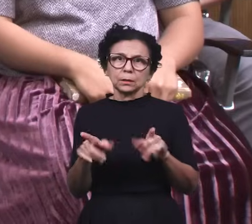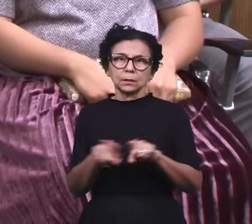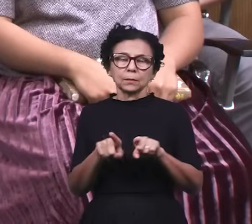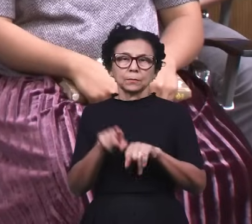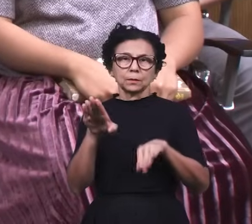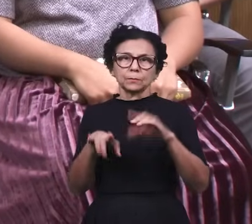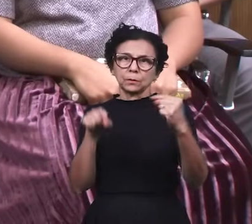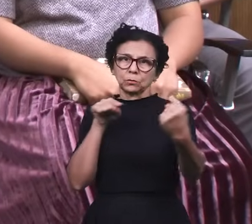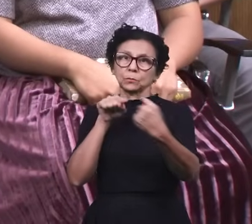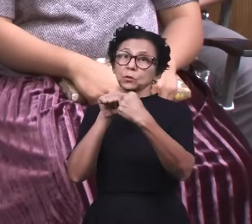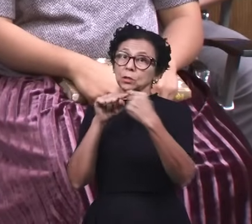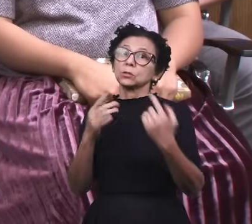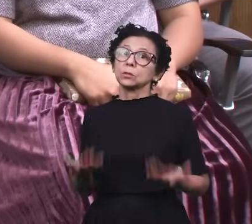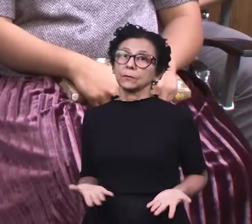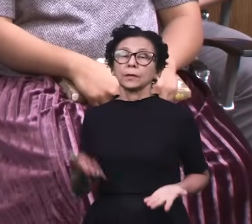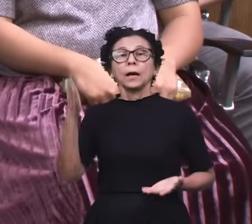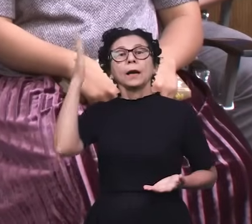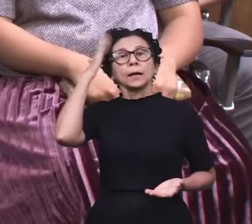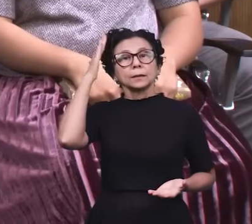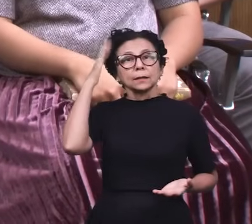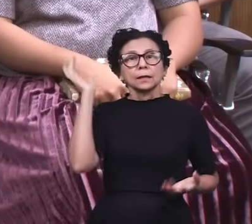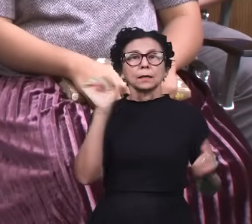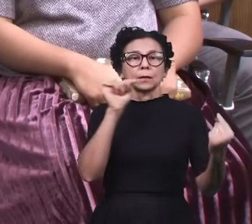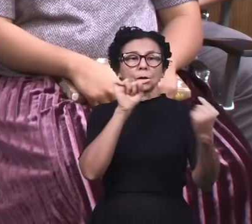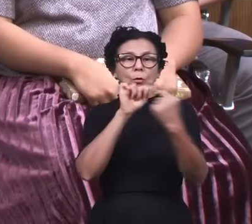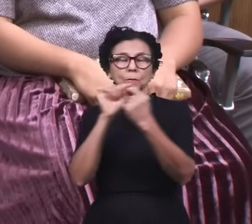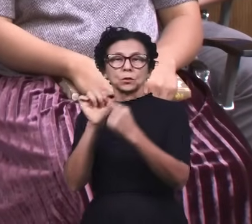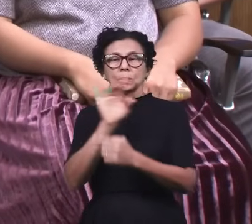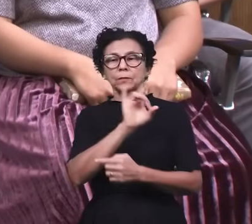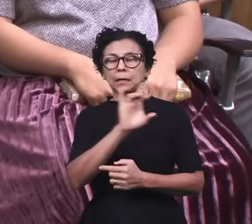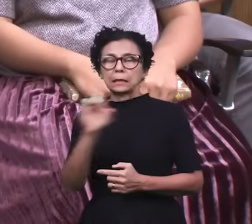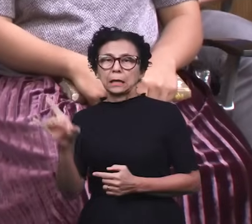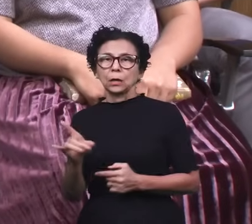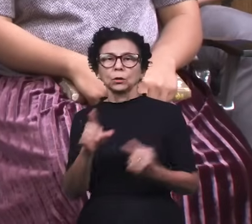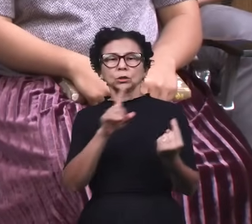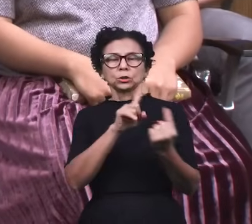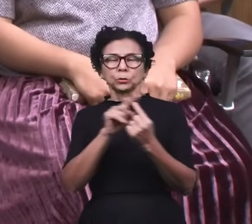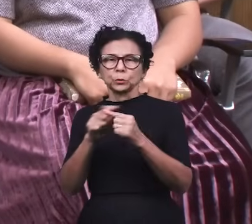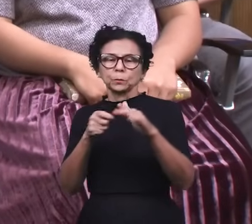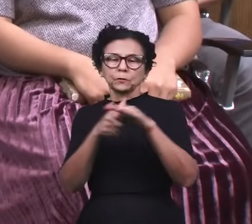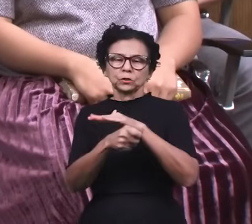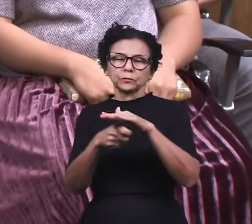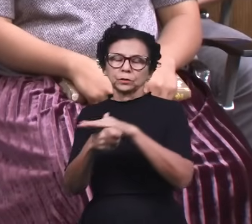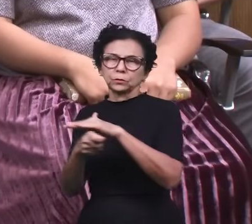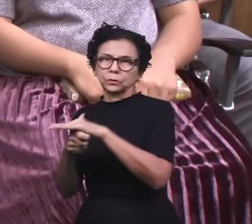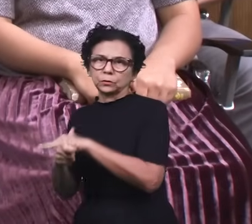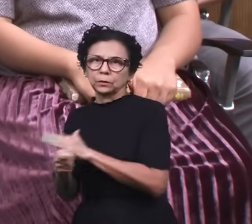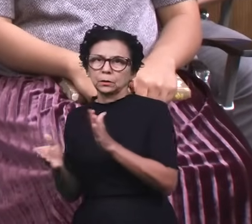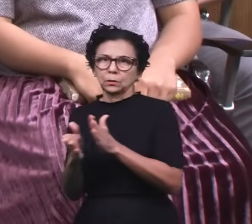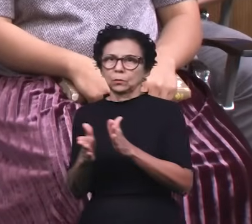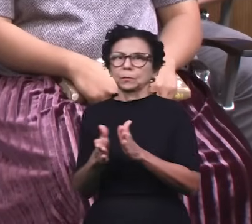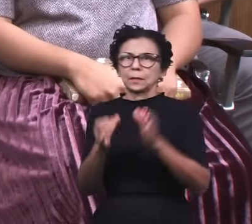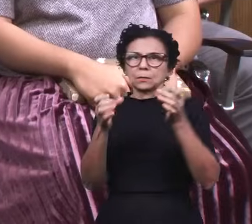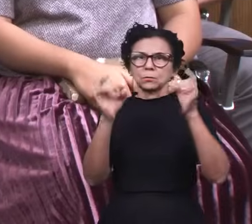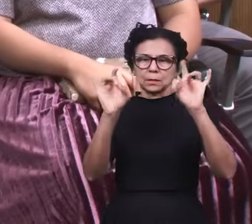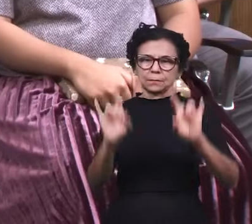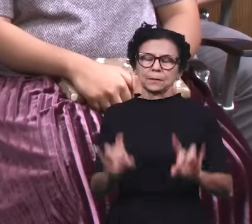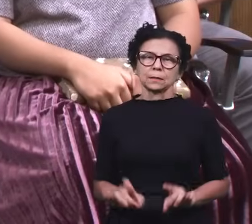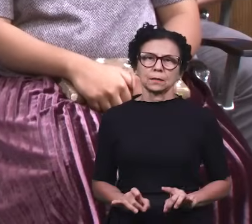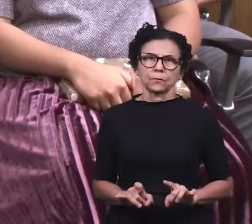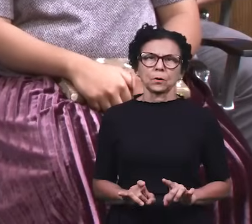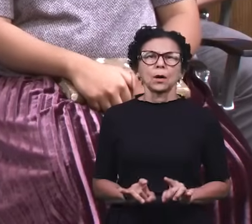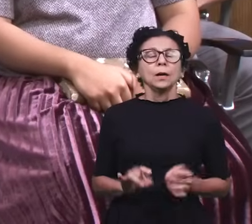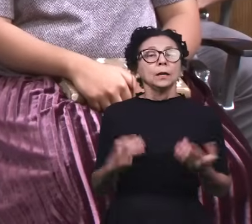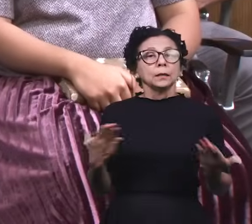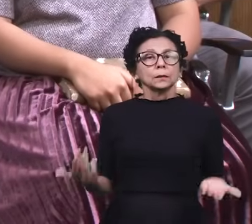Essa é a principal lição que a gente tem que ter. Entender que para cada objetivo, a gente tem um tipo de investimento e cada investimento tem um prazo mais adequado.